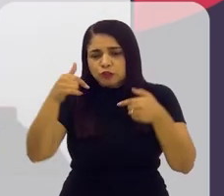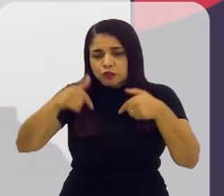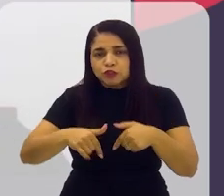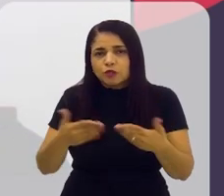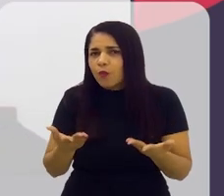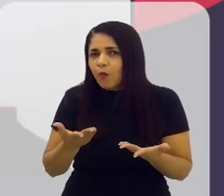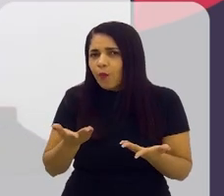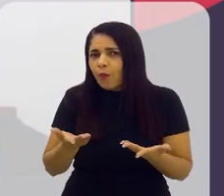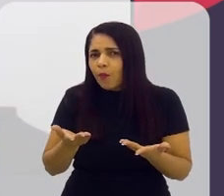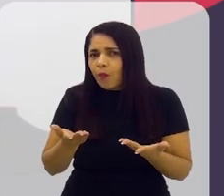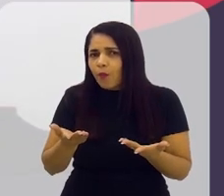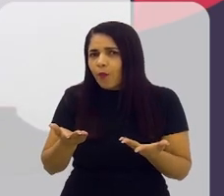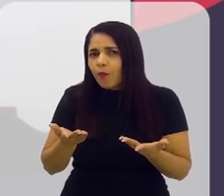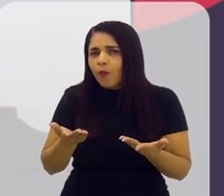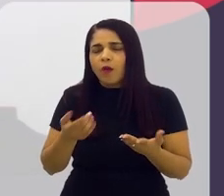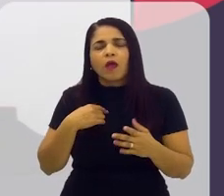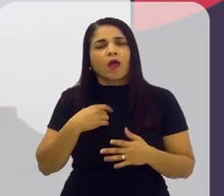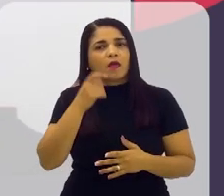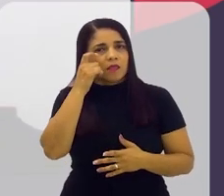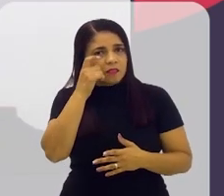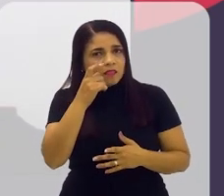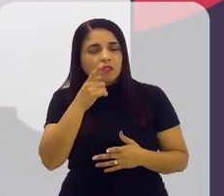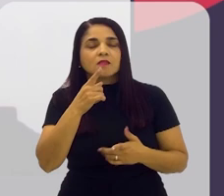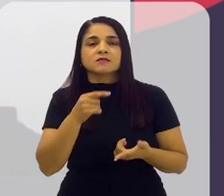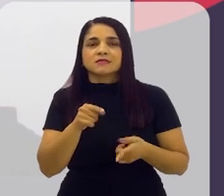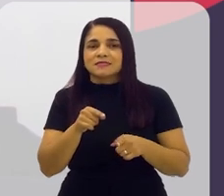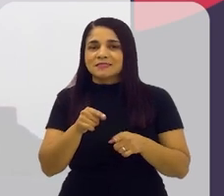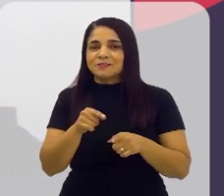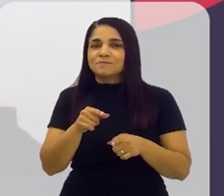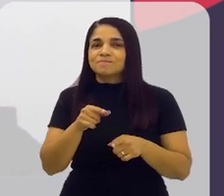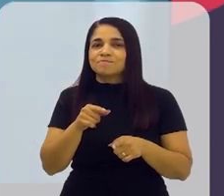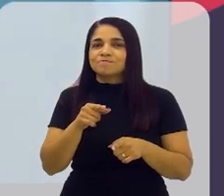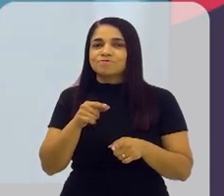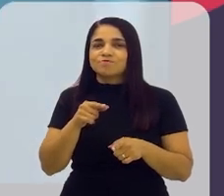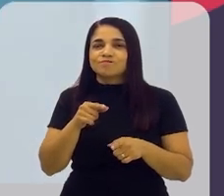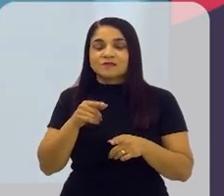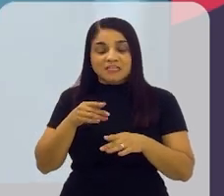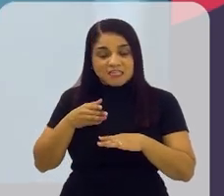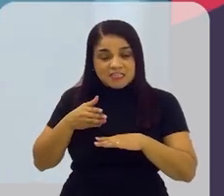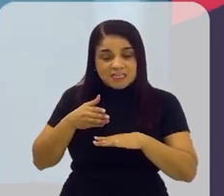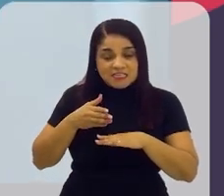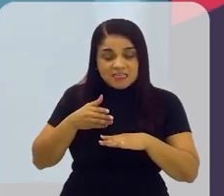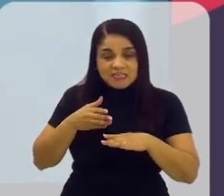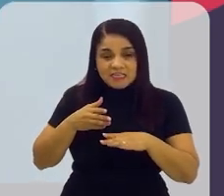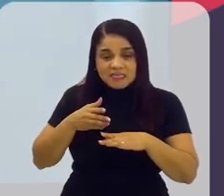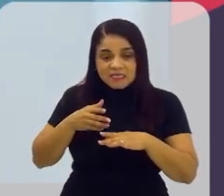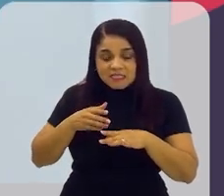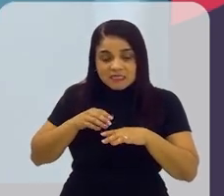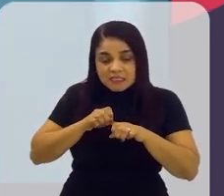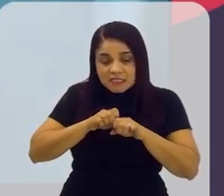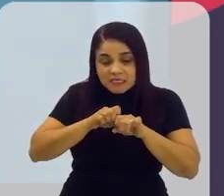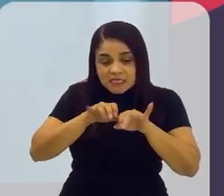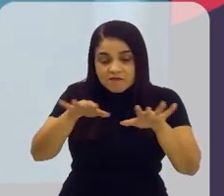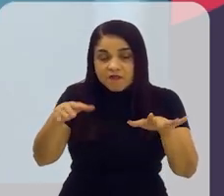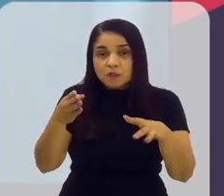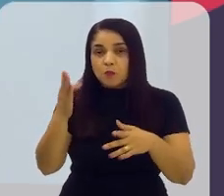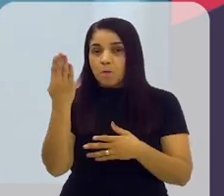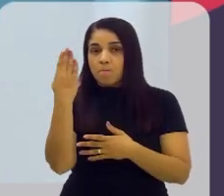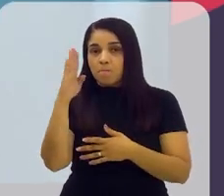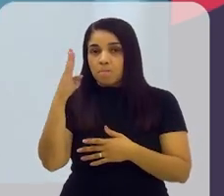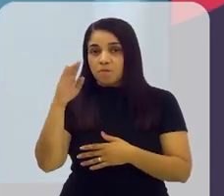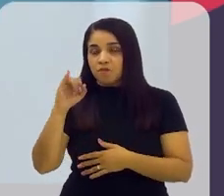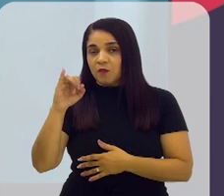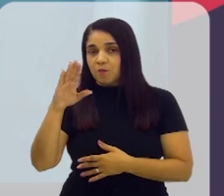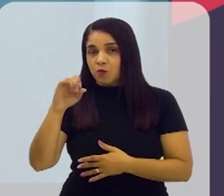Rio? Então, esse é um tópico assim muito interessante dentro do que a gente chama do estudo de invasão biológica. Por quê? Porque